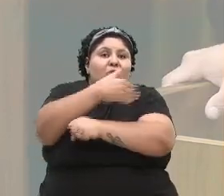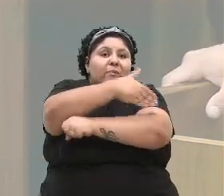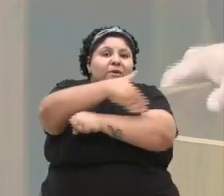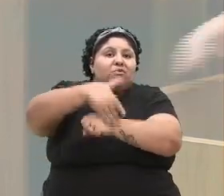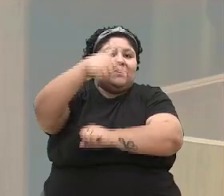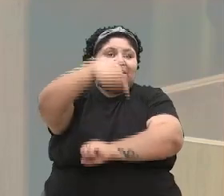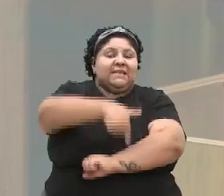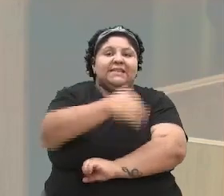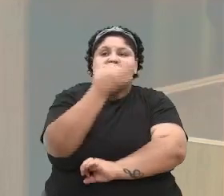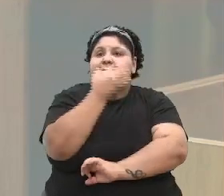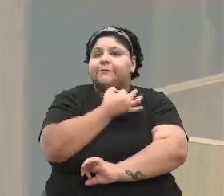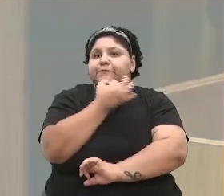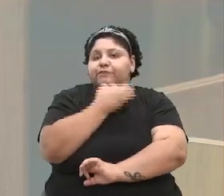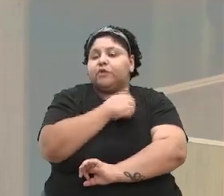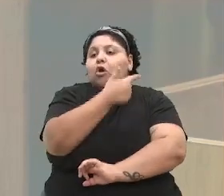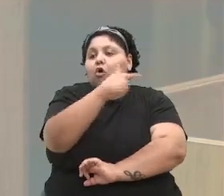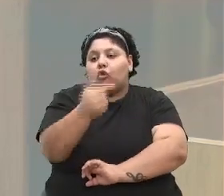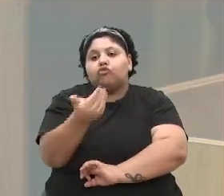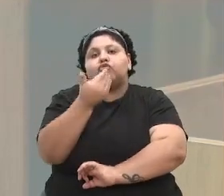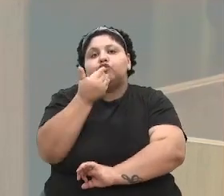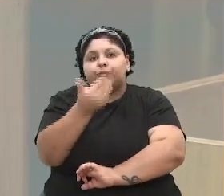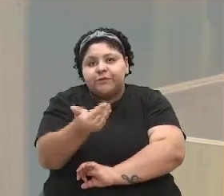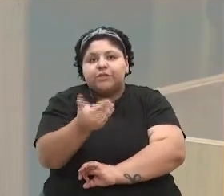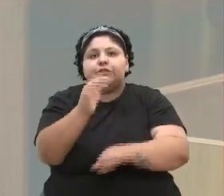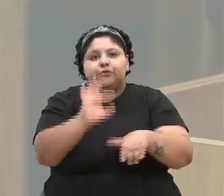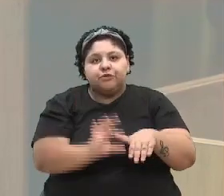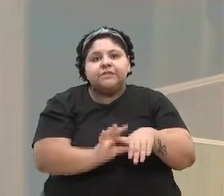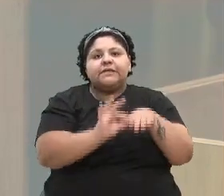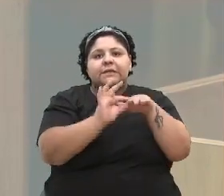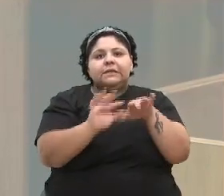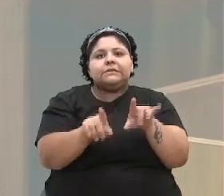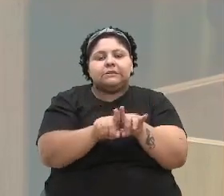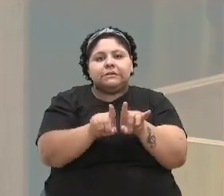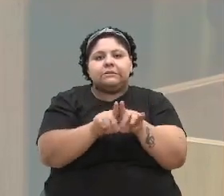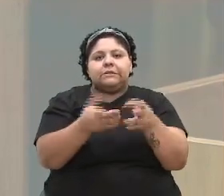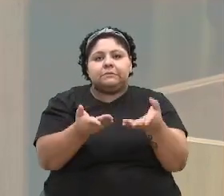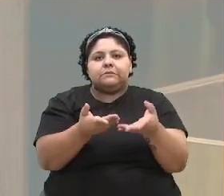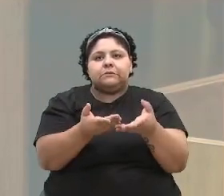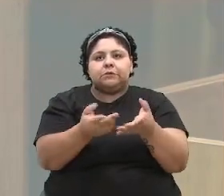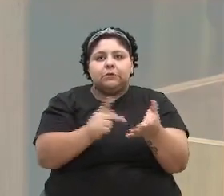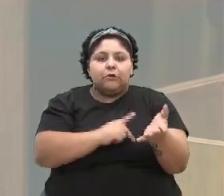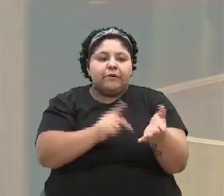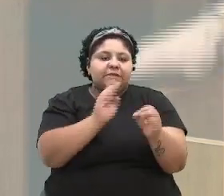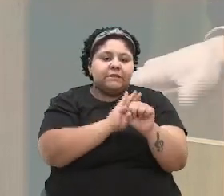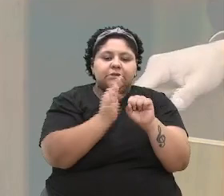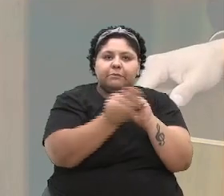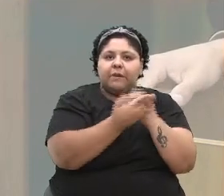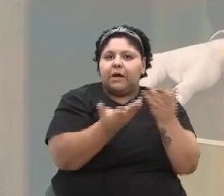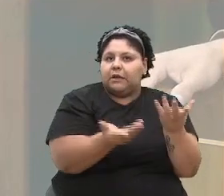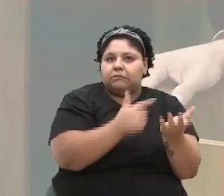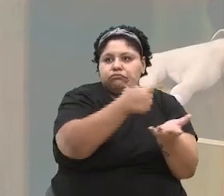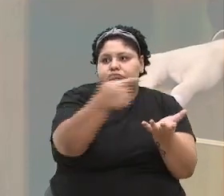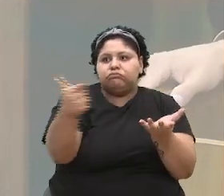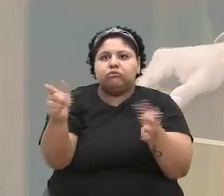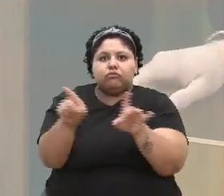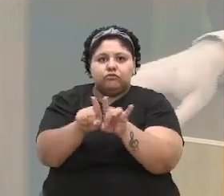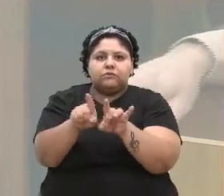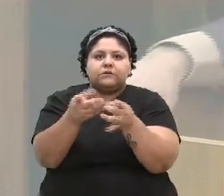cidade, outros pedidos de lideranças, presidentes de bairros, entre